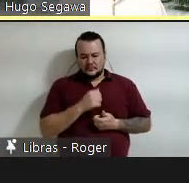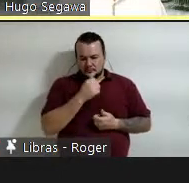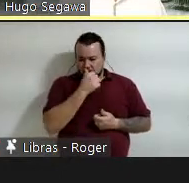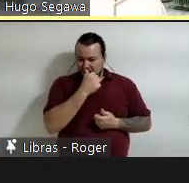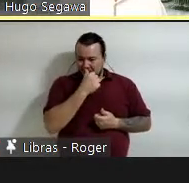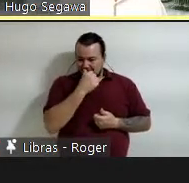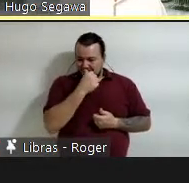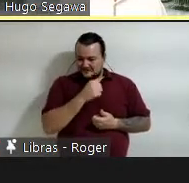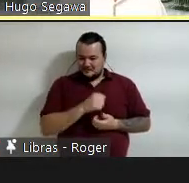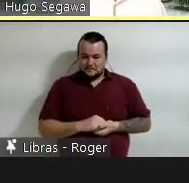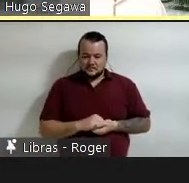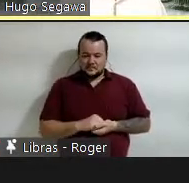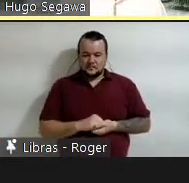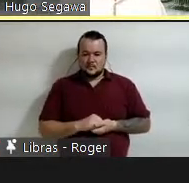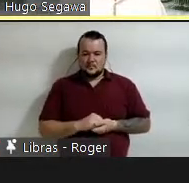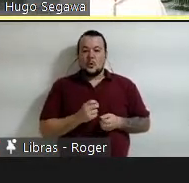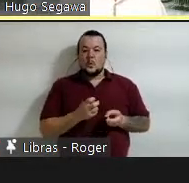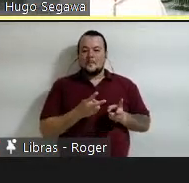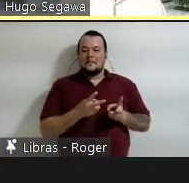Ou, veja essa